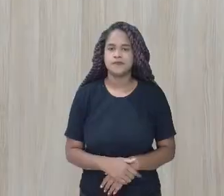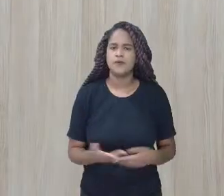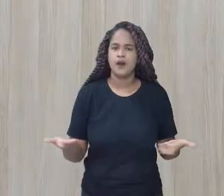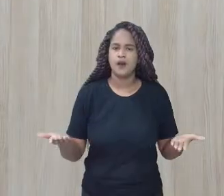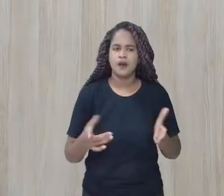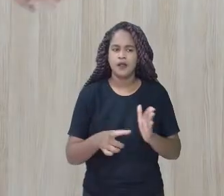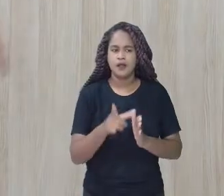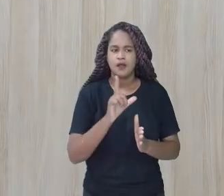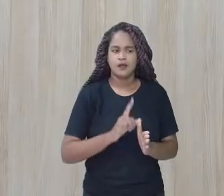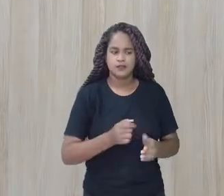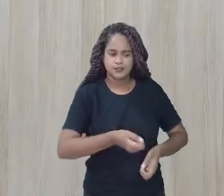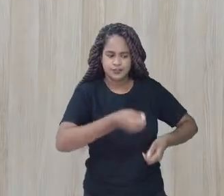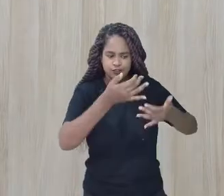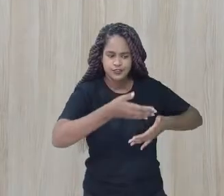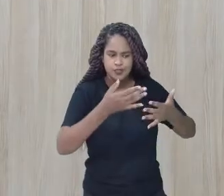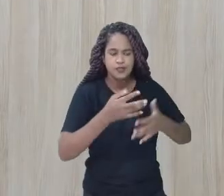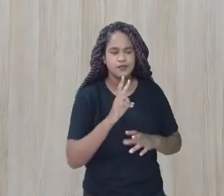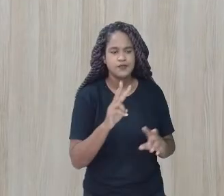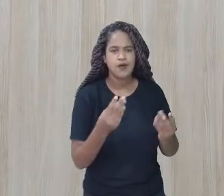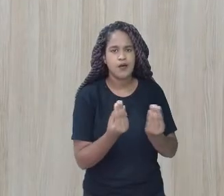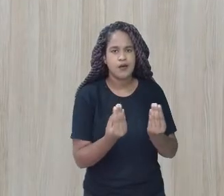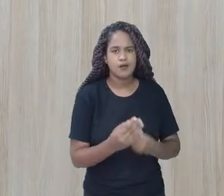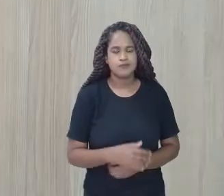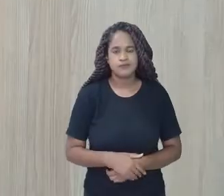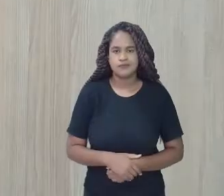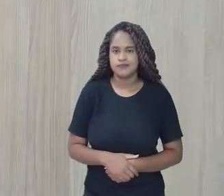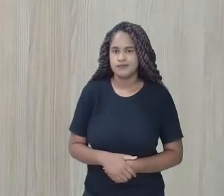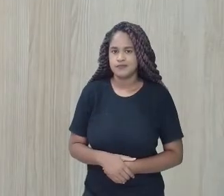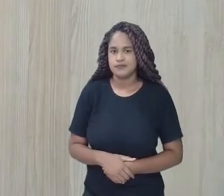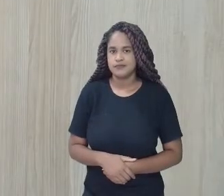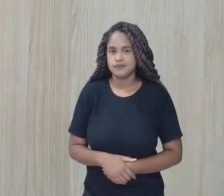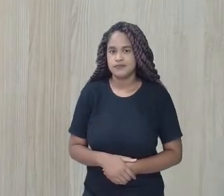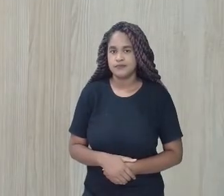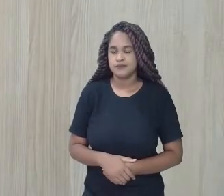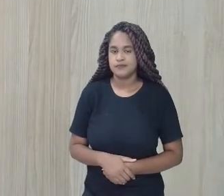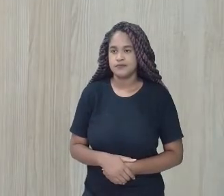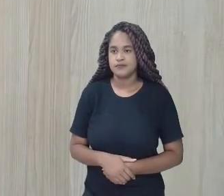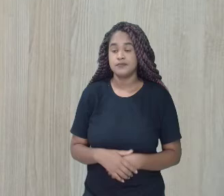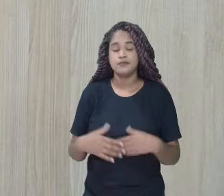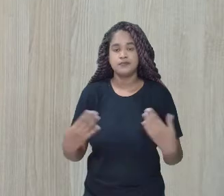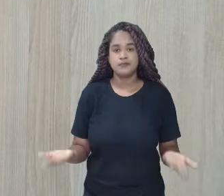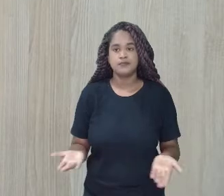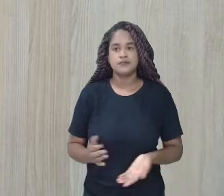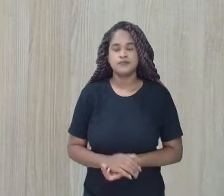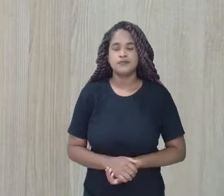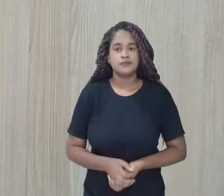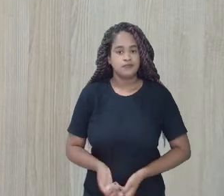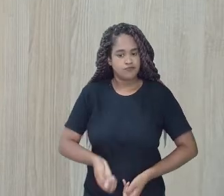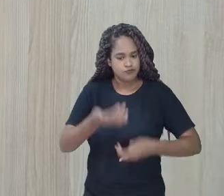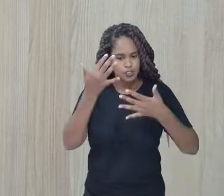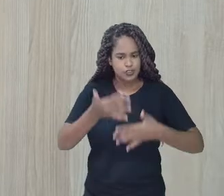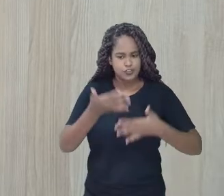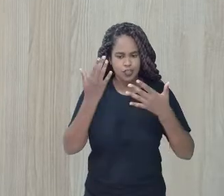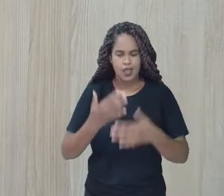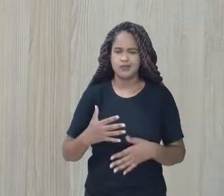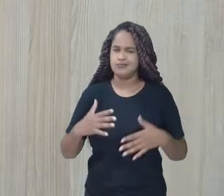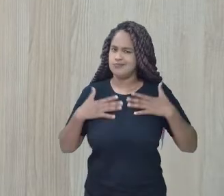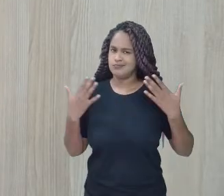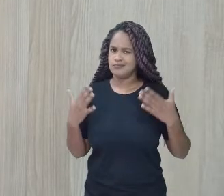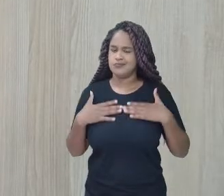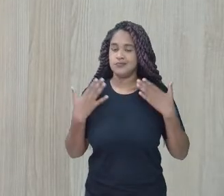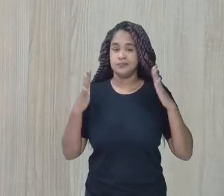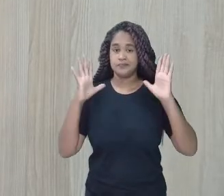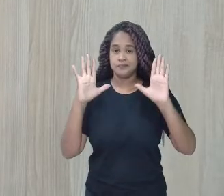chat para saber como é que vocês estão. A professora Viviane, aqui o chat está animado,